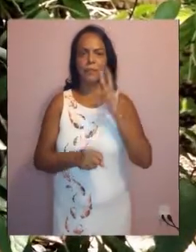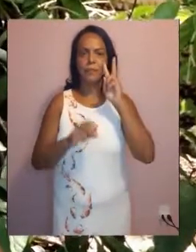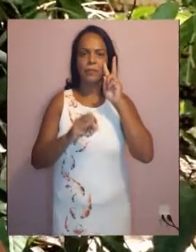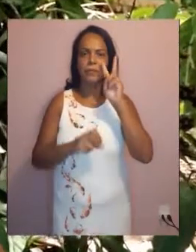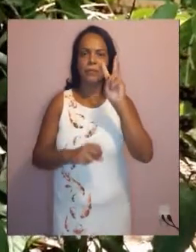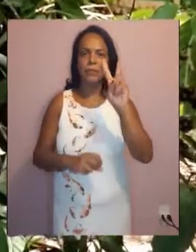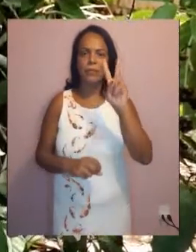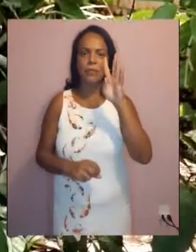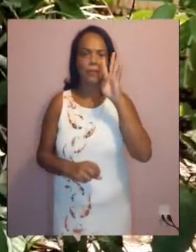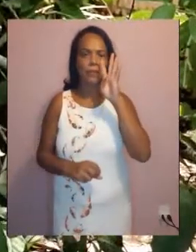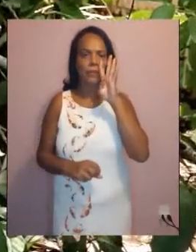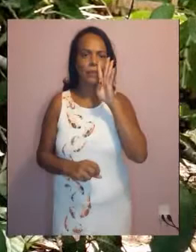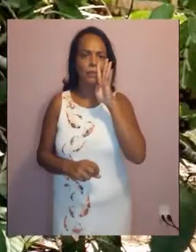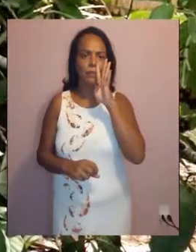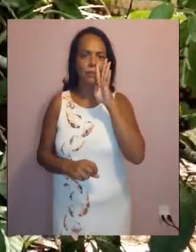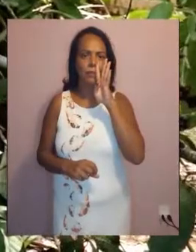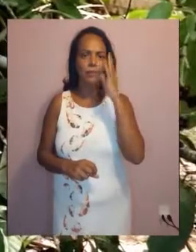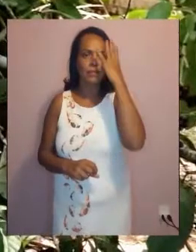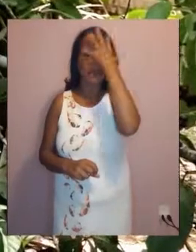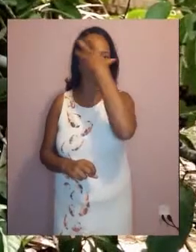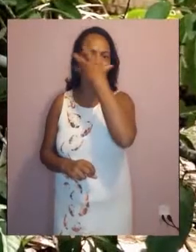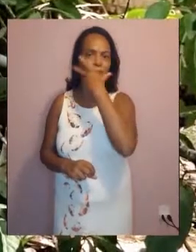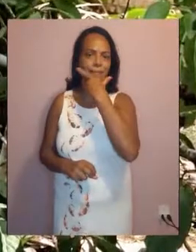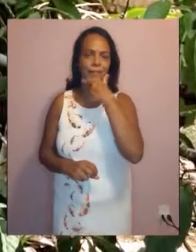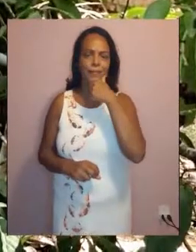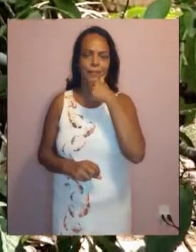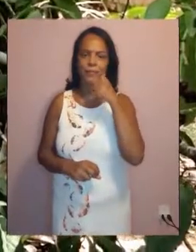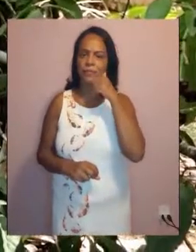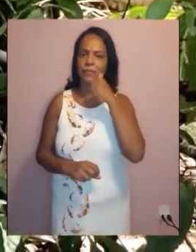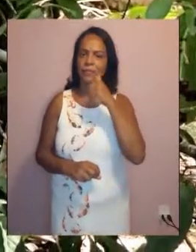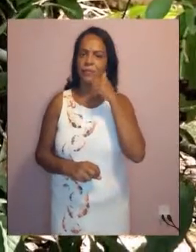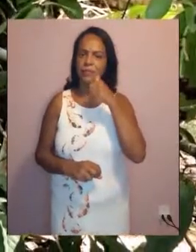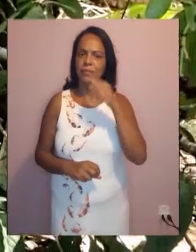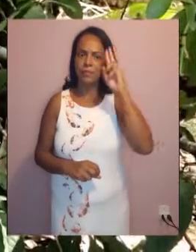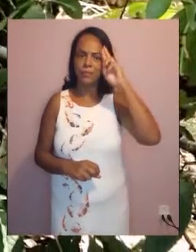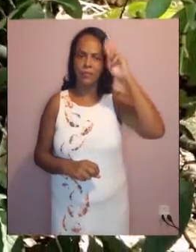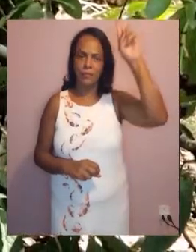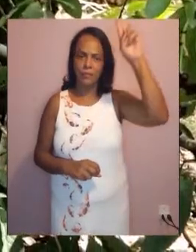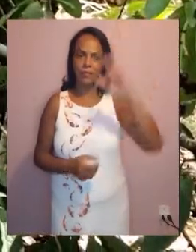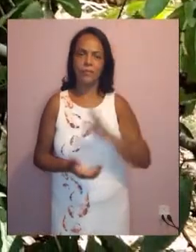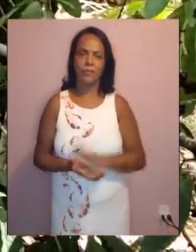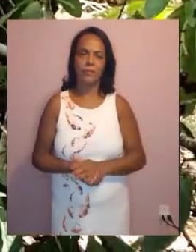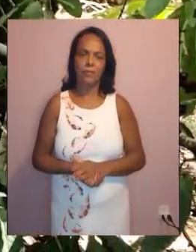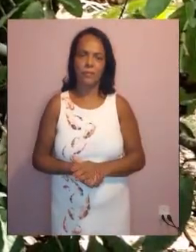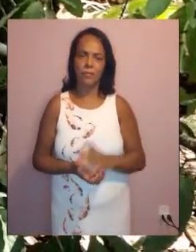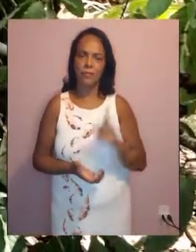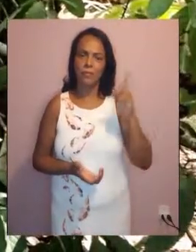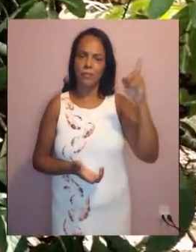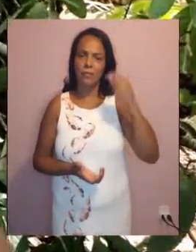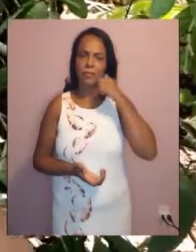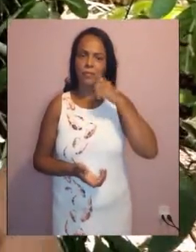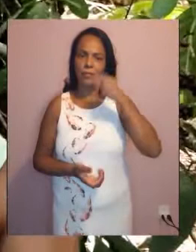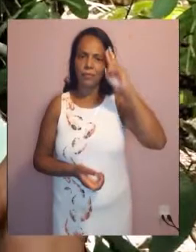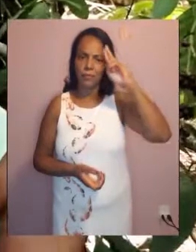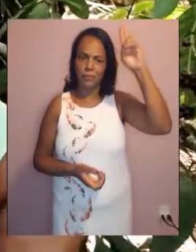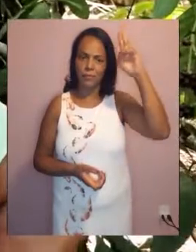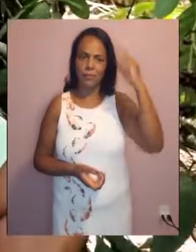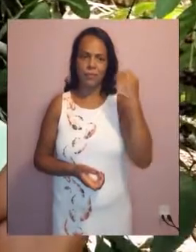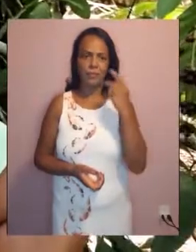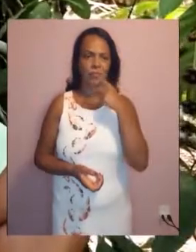dela. Aí foi quando ela disse assim para ele, disse,